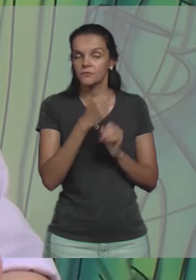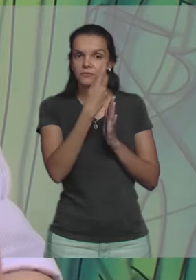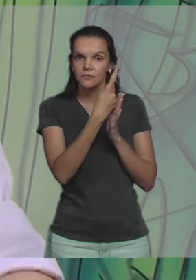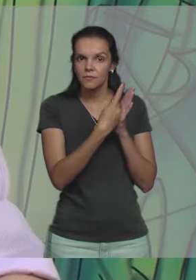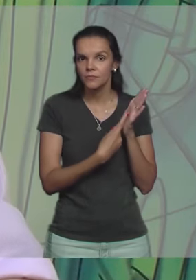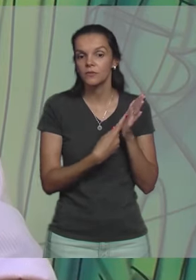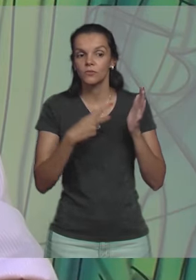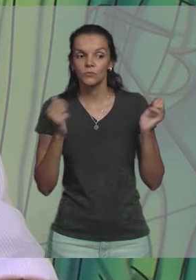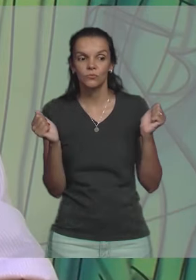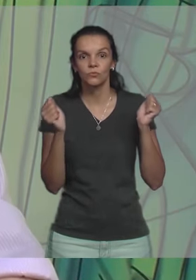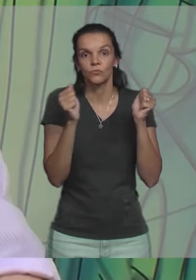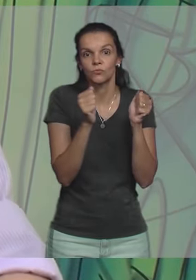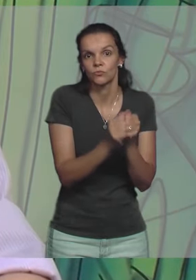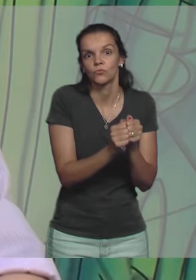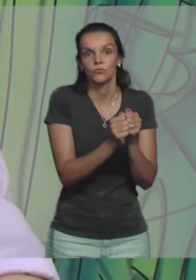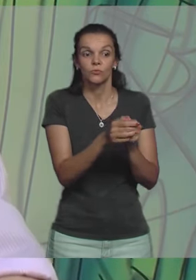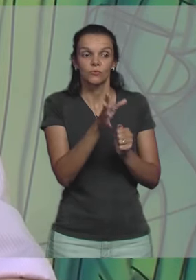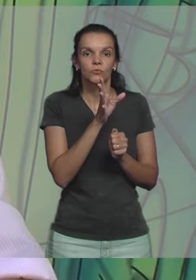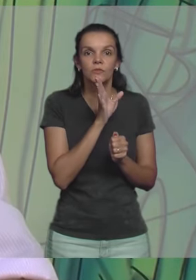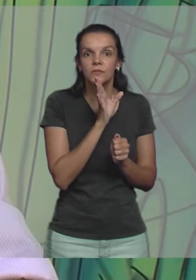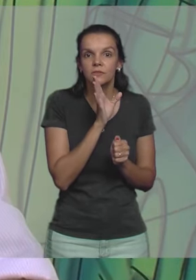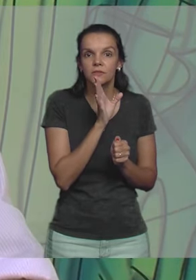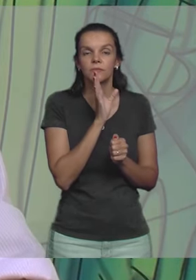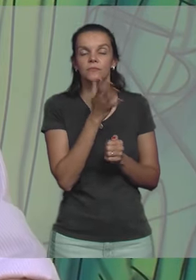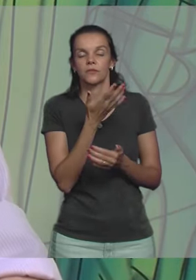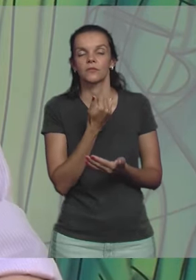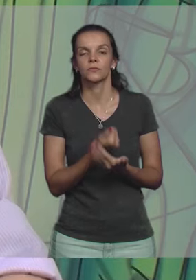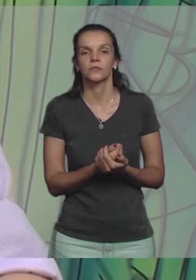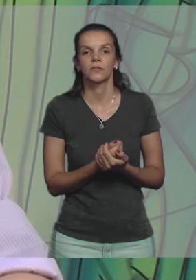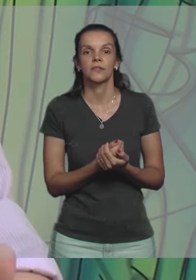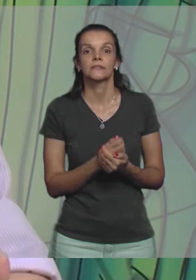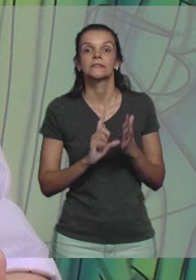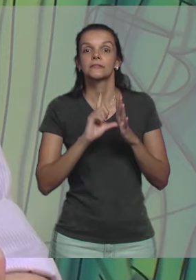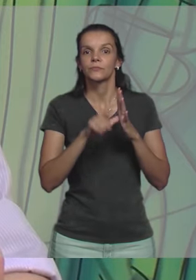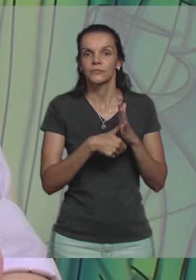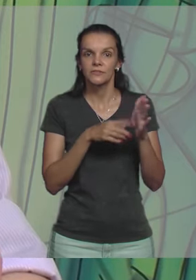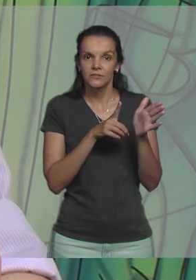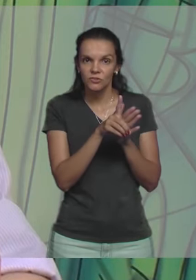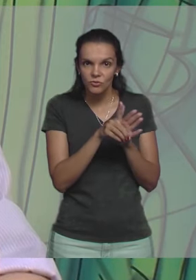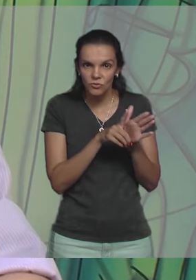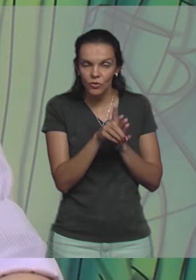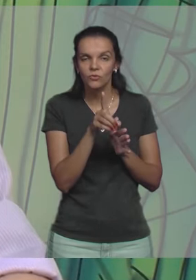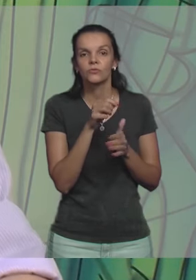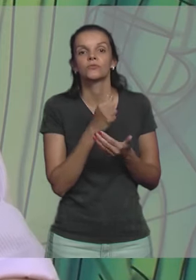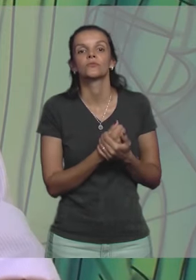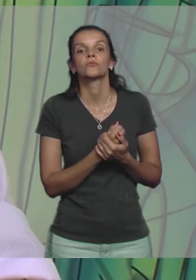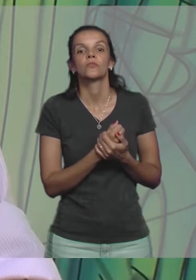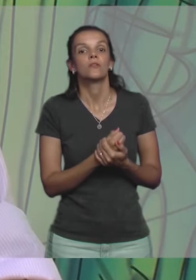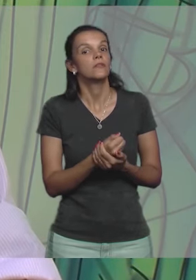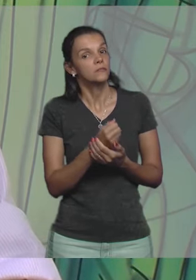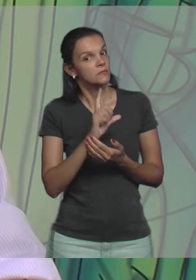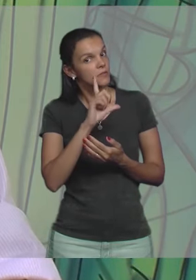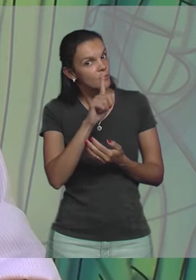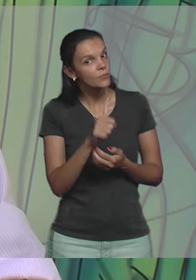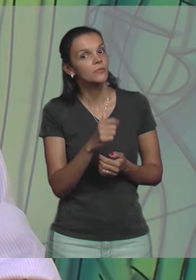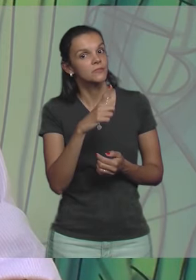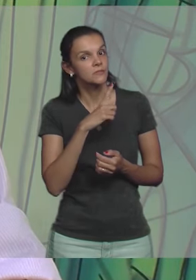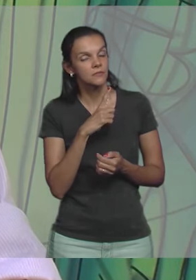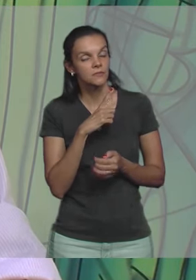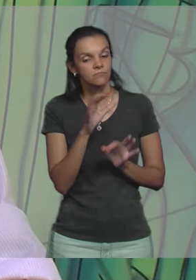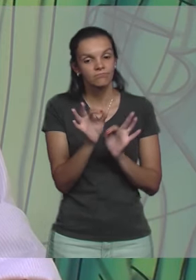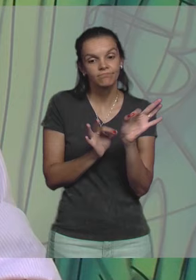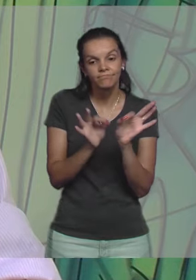plano incorpore esses conhecimentos, né? Então, feito esse diagnóstico, em seguida se faz uma